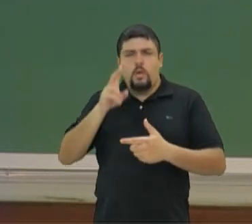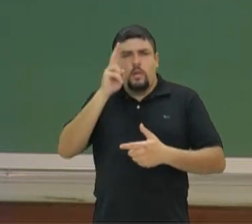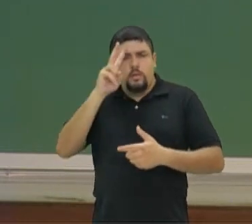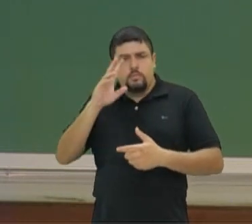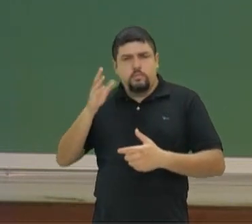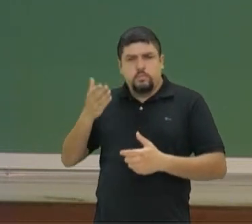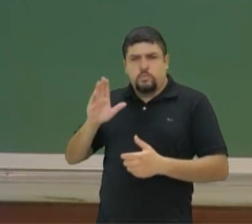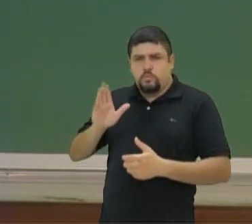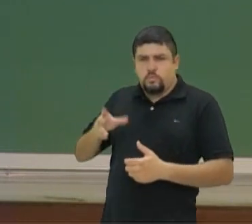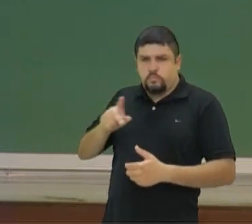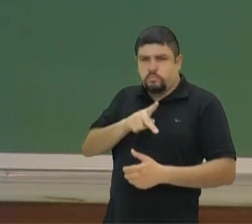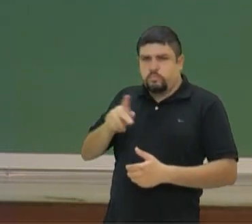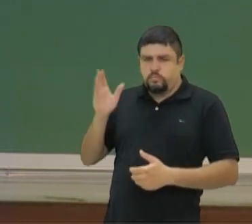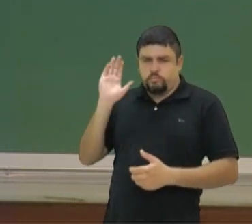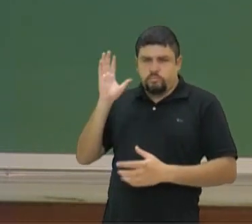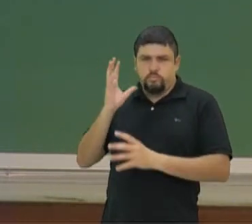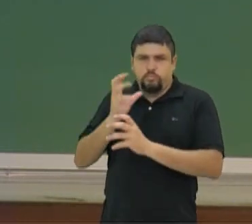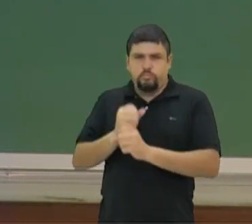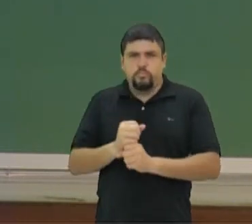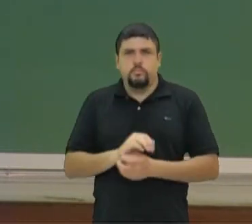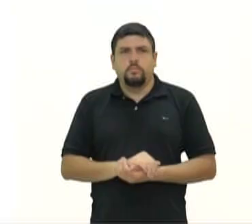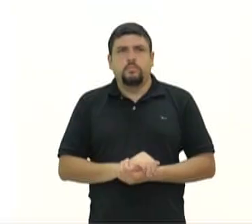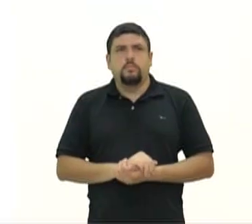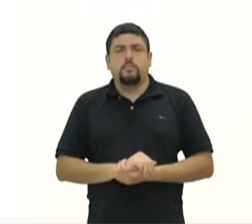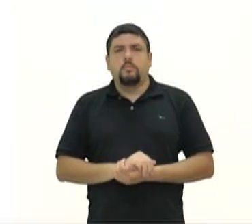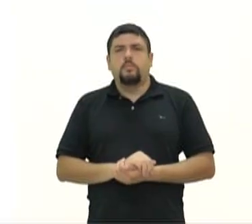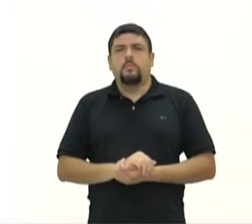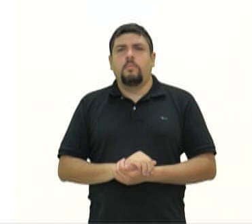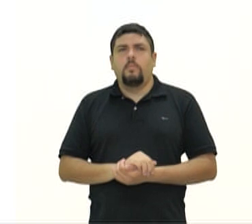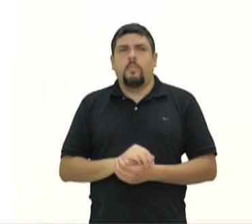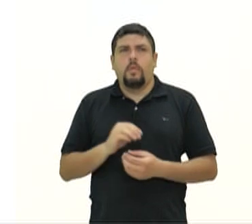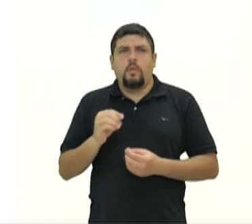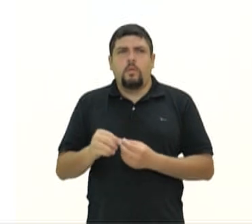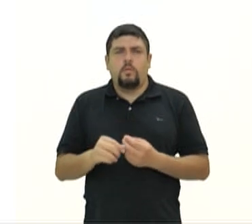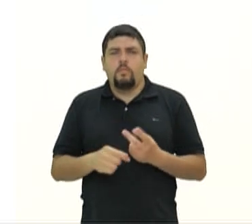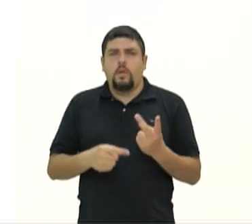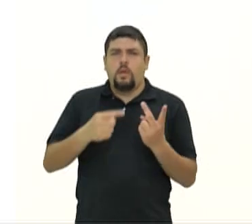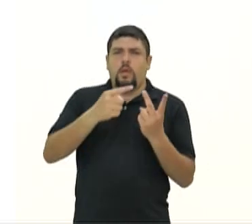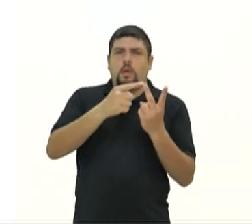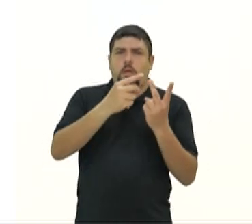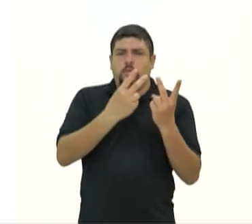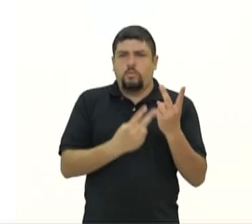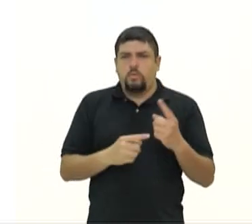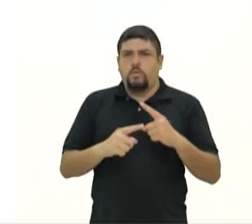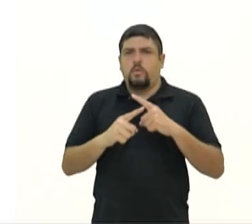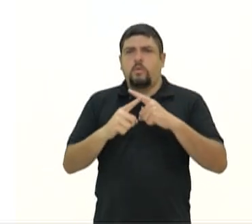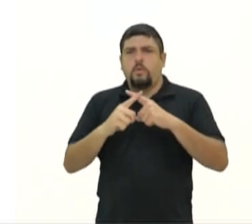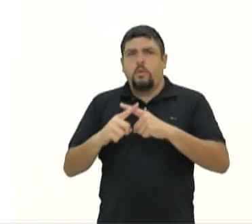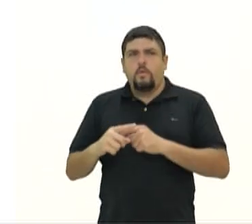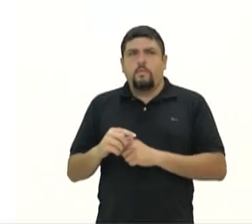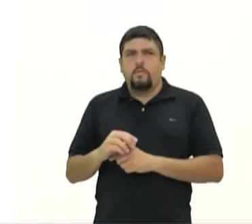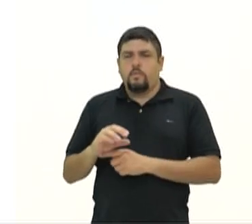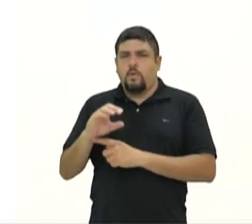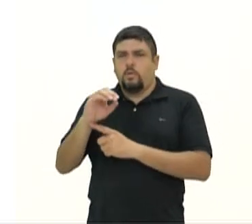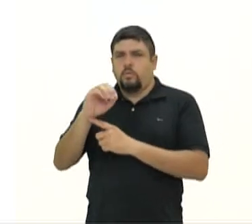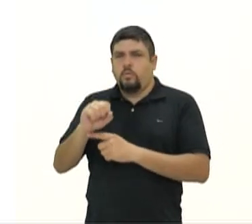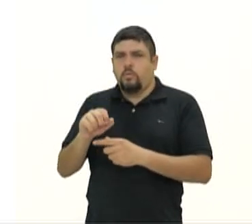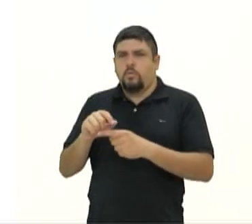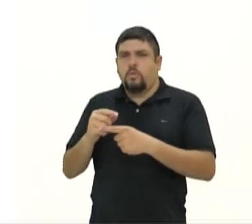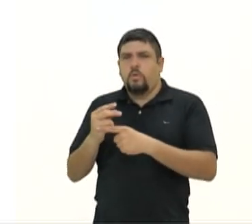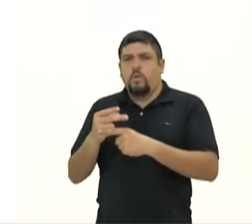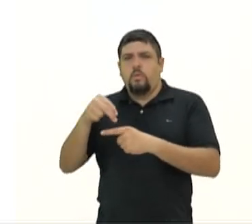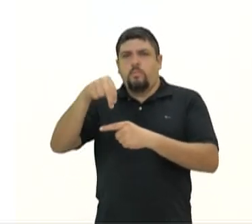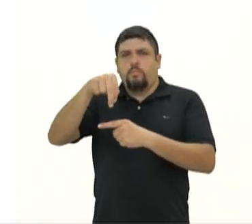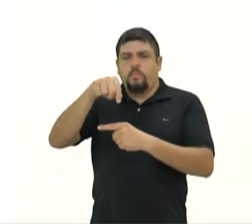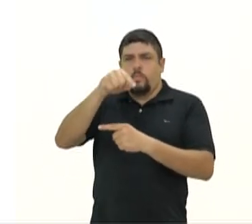Então, seja o primeiro complexo, raiz de 2 vezes cosseno de π sobre 4 mais I